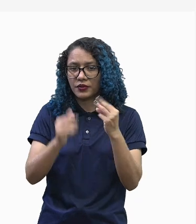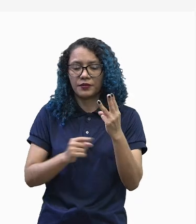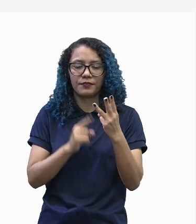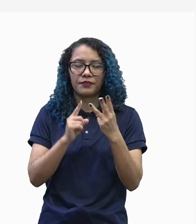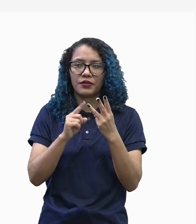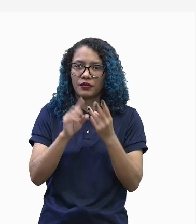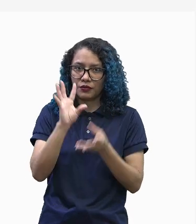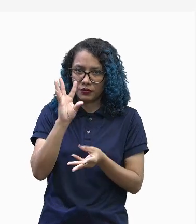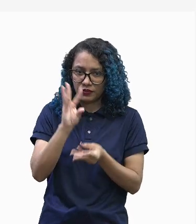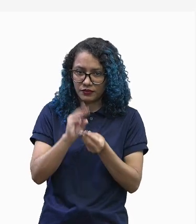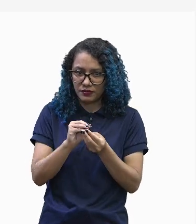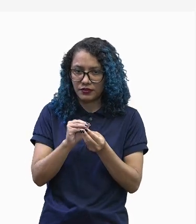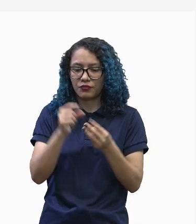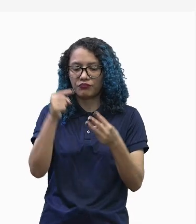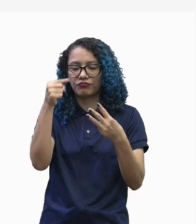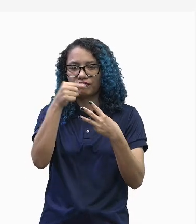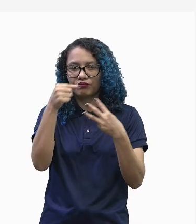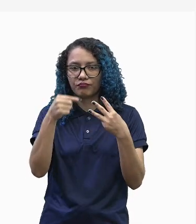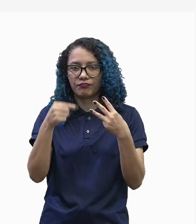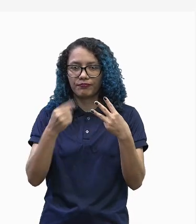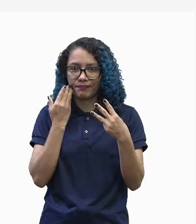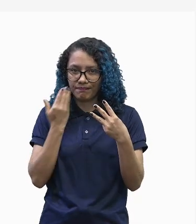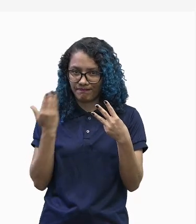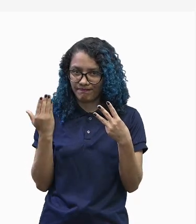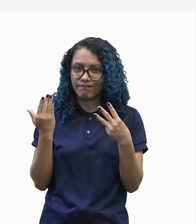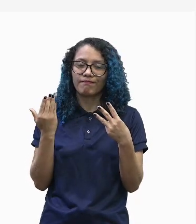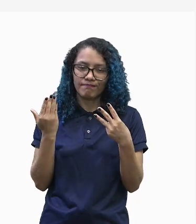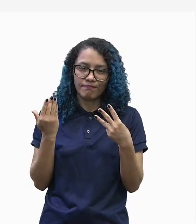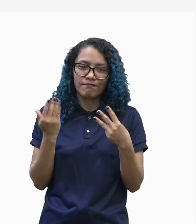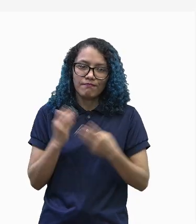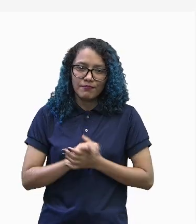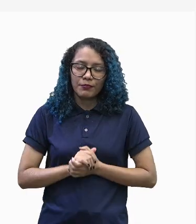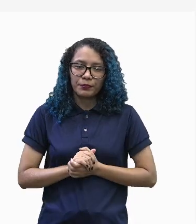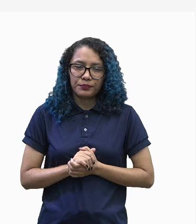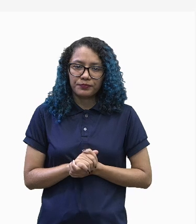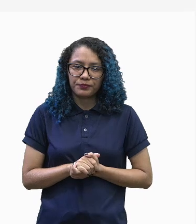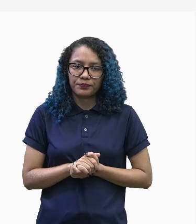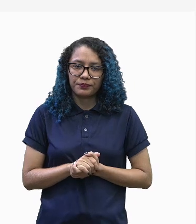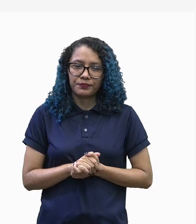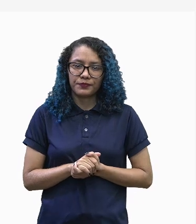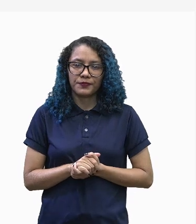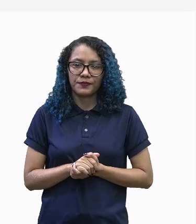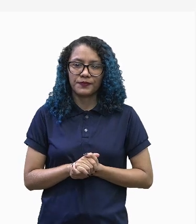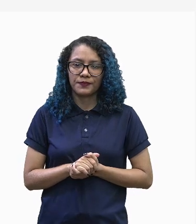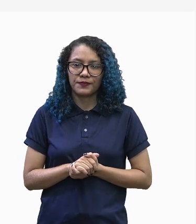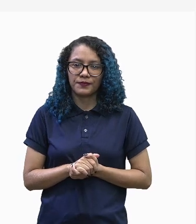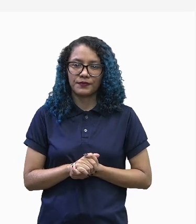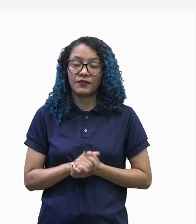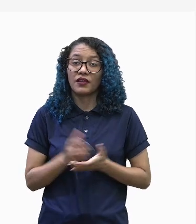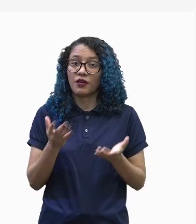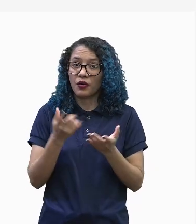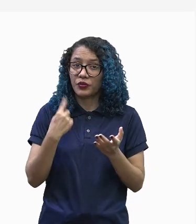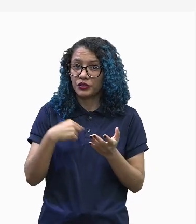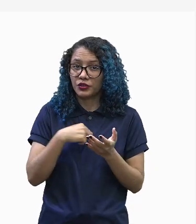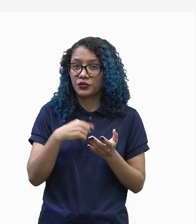desenvolvimento e conclusão. E para que a gente possa agora